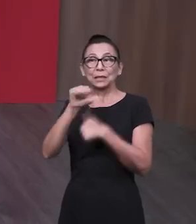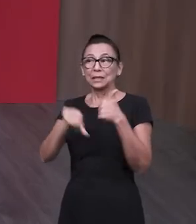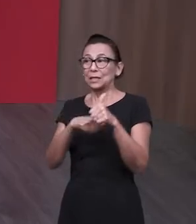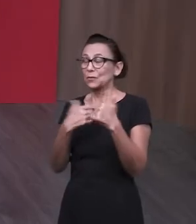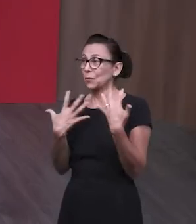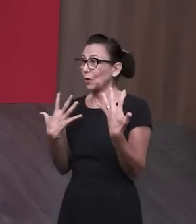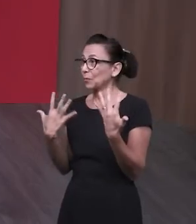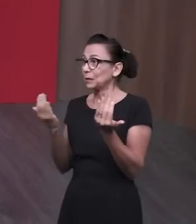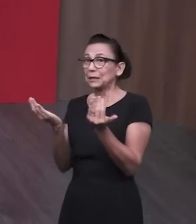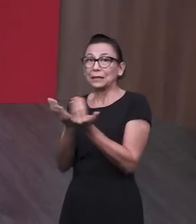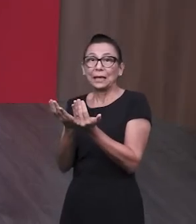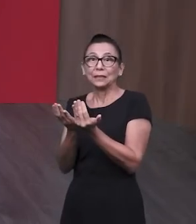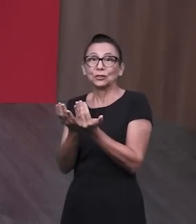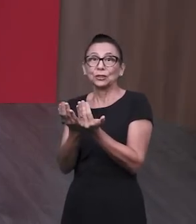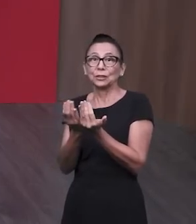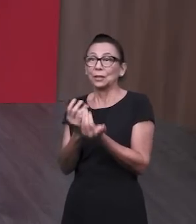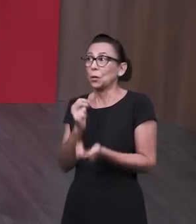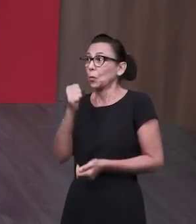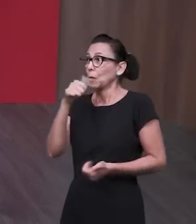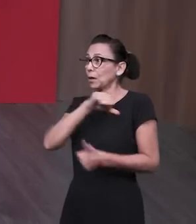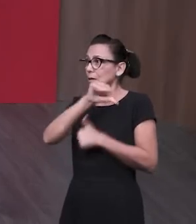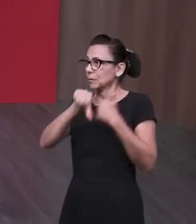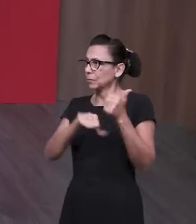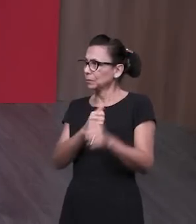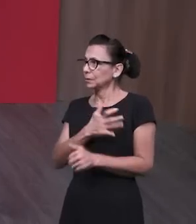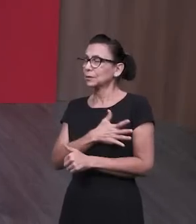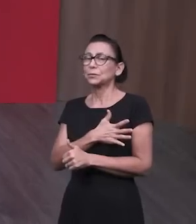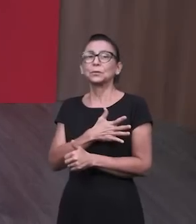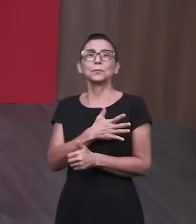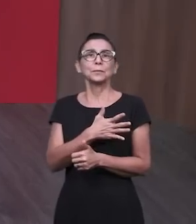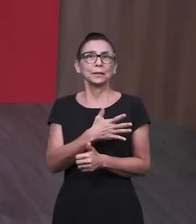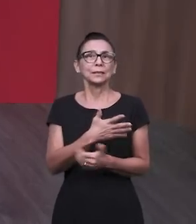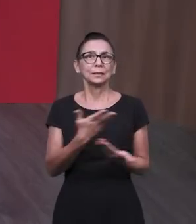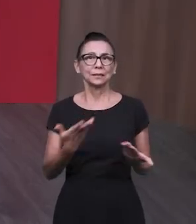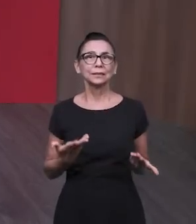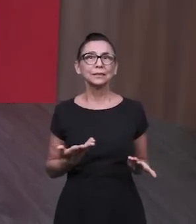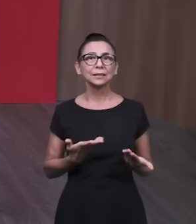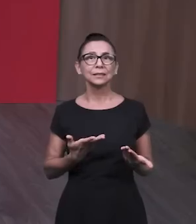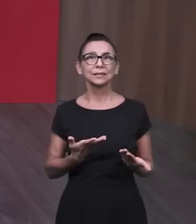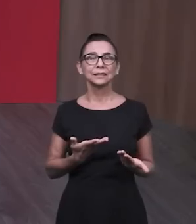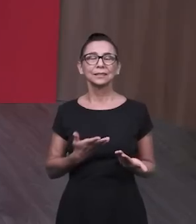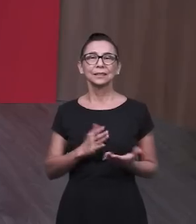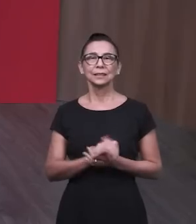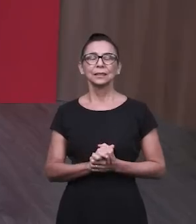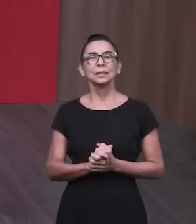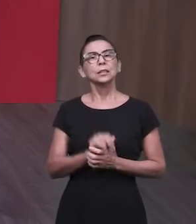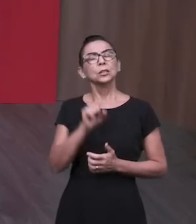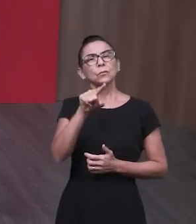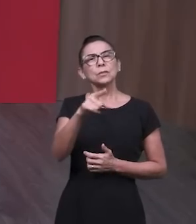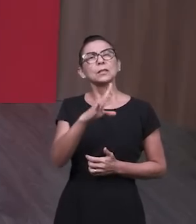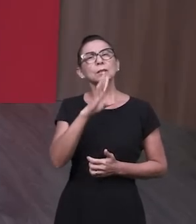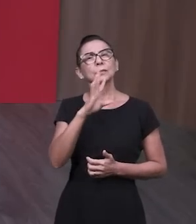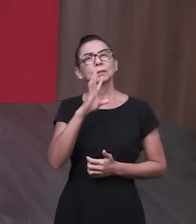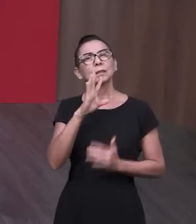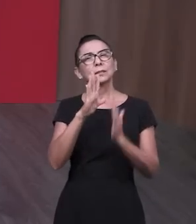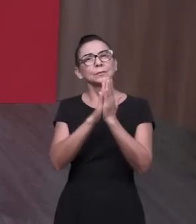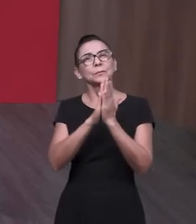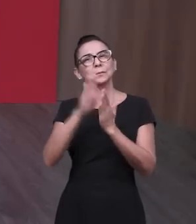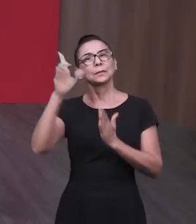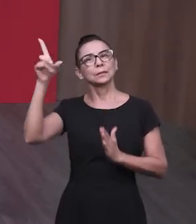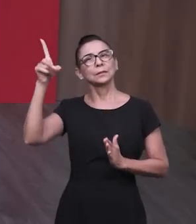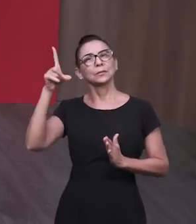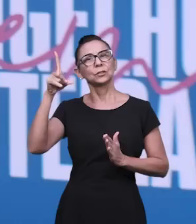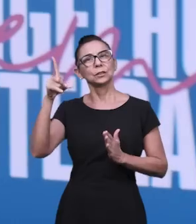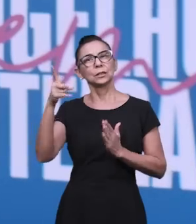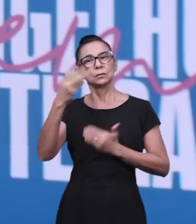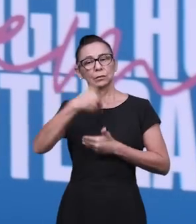tempo pregar, eu vou me converter. Porque a fé vem pelo ouvir. Claro. E vem pelo ouvir da palavra de Deus. Você está ouvindo a palavra